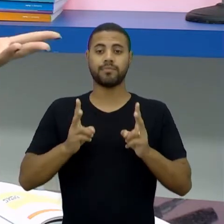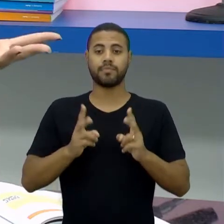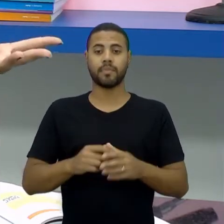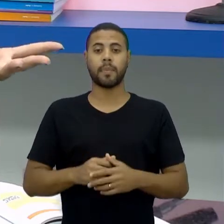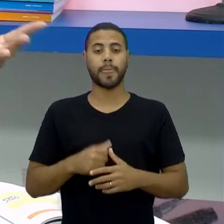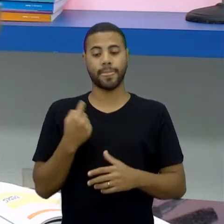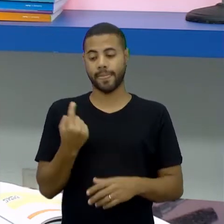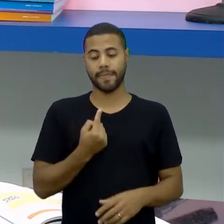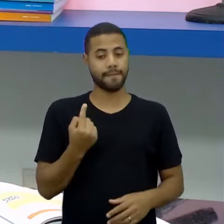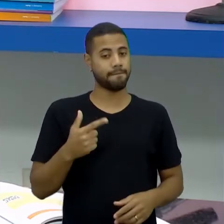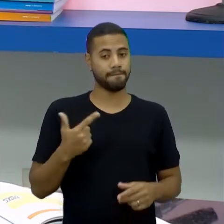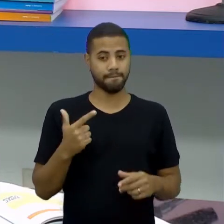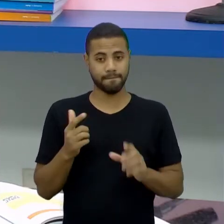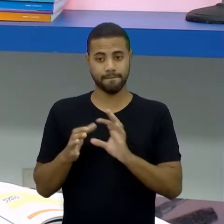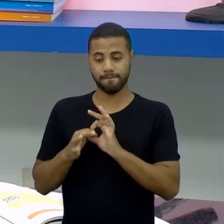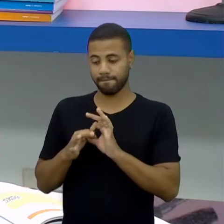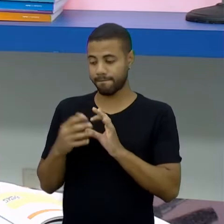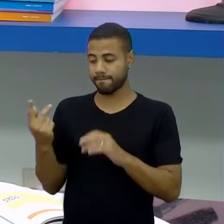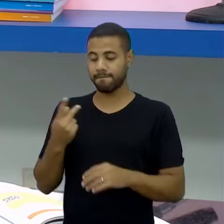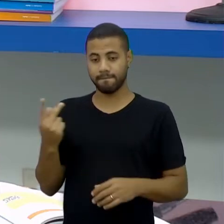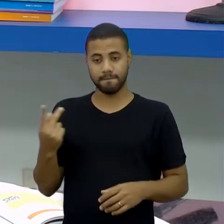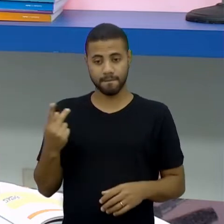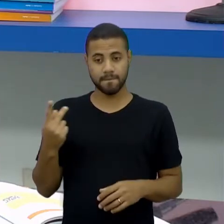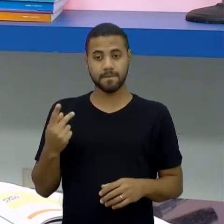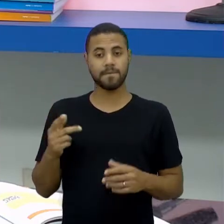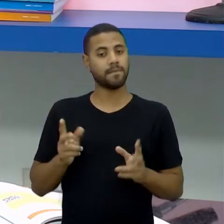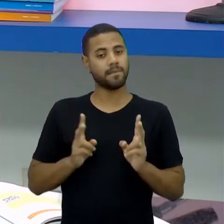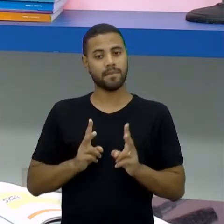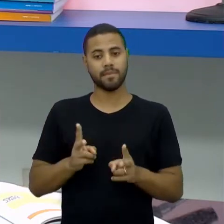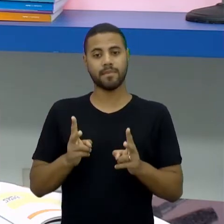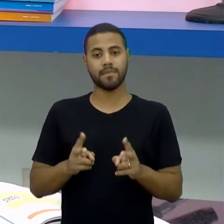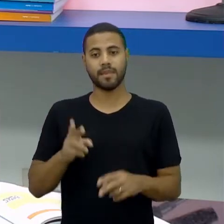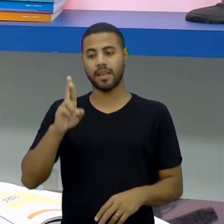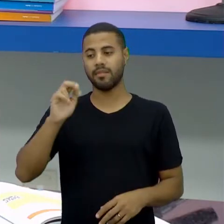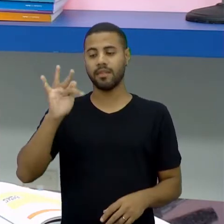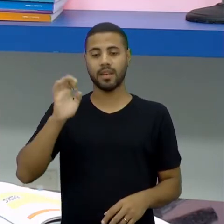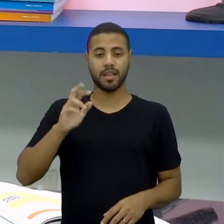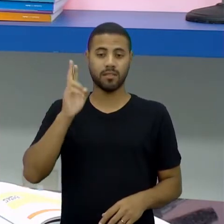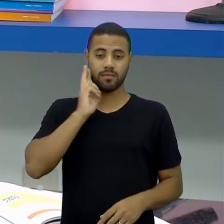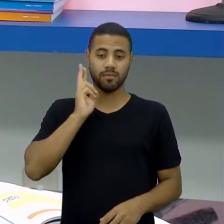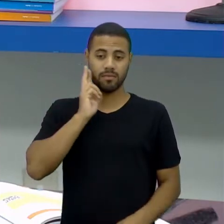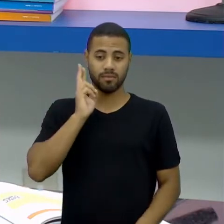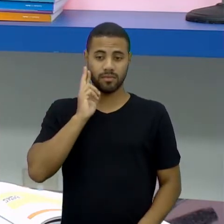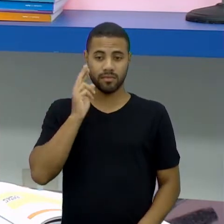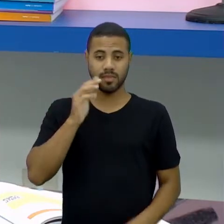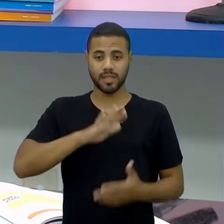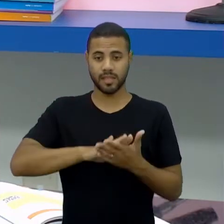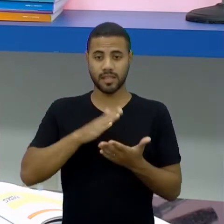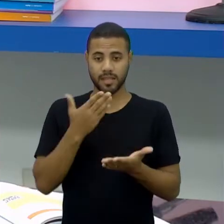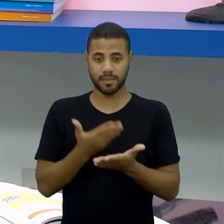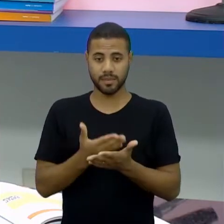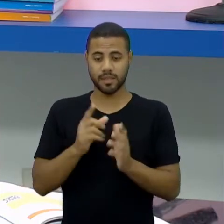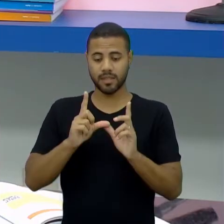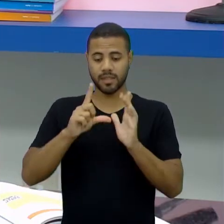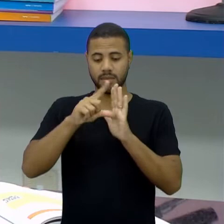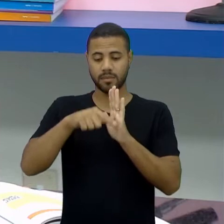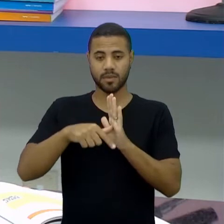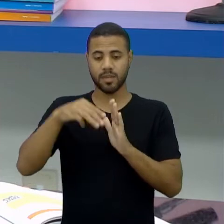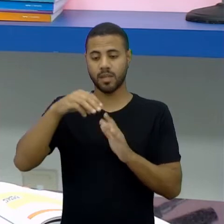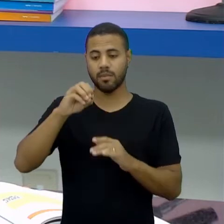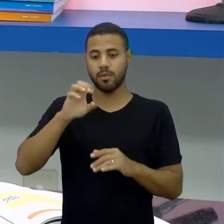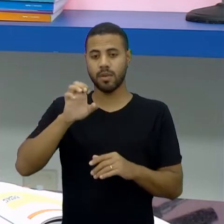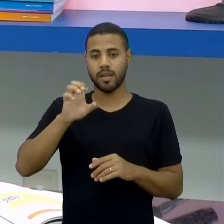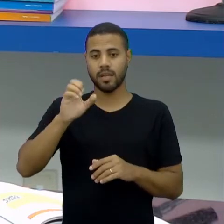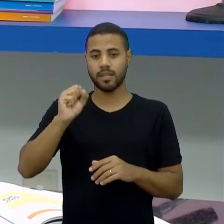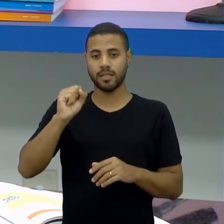estamos sozinhos, estou eu, você, também o Rafael, nosso intérprete de Libras, e já o Moésio aqui na